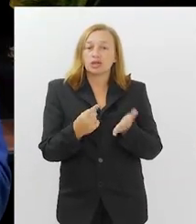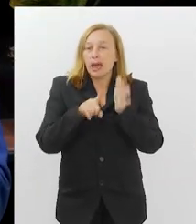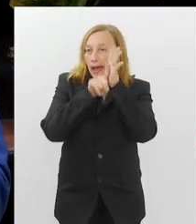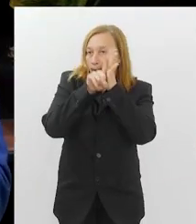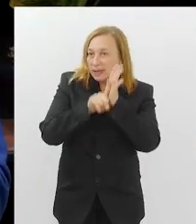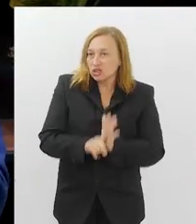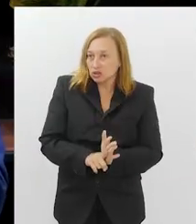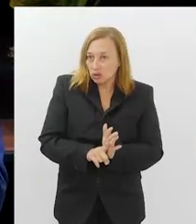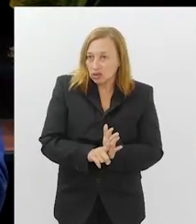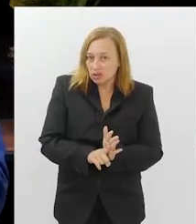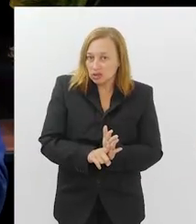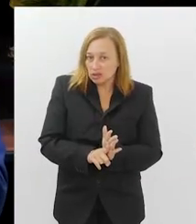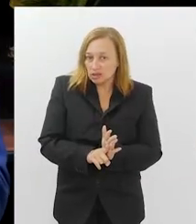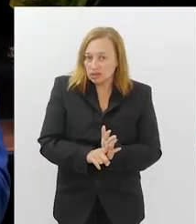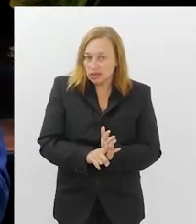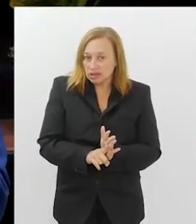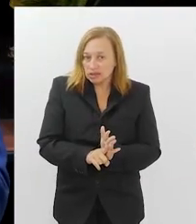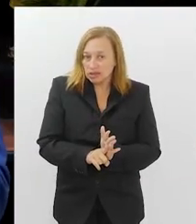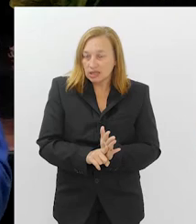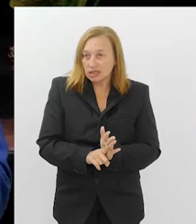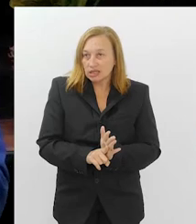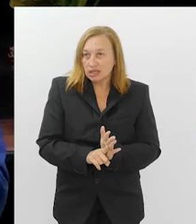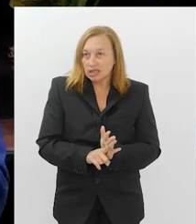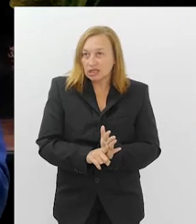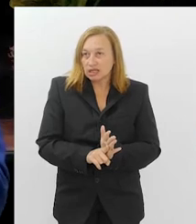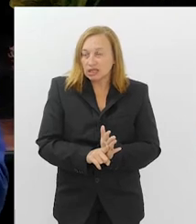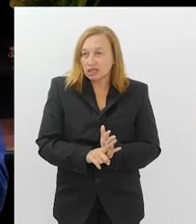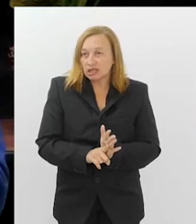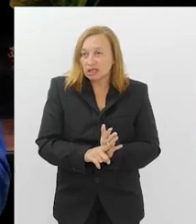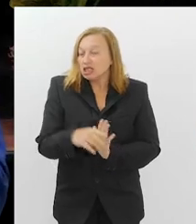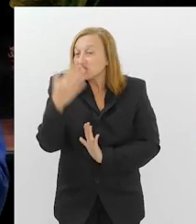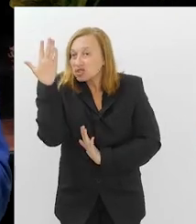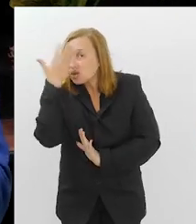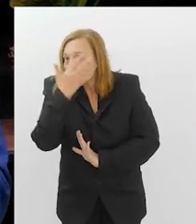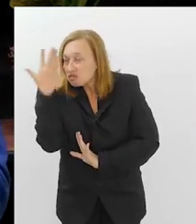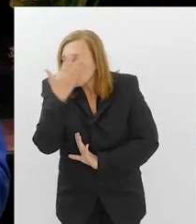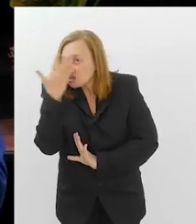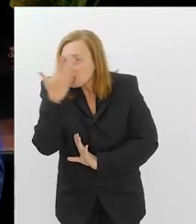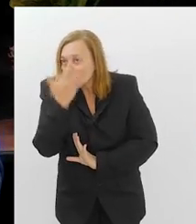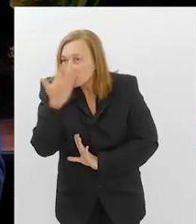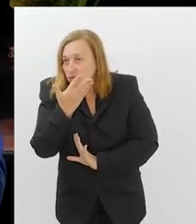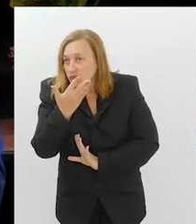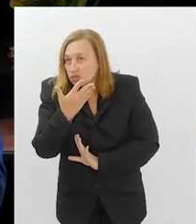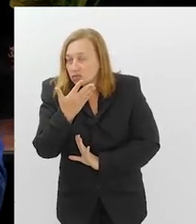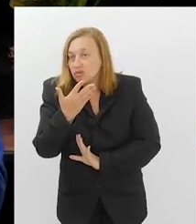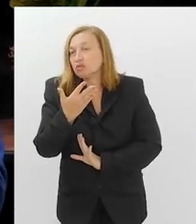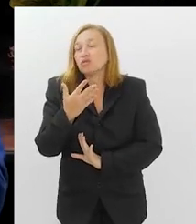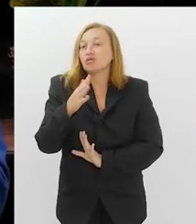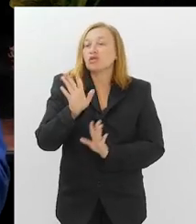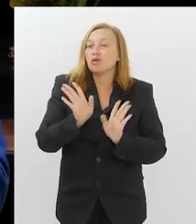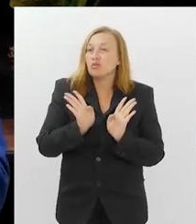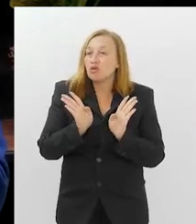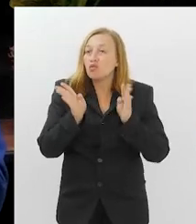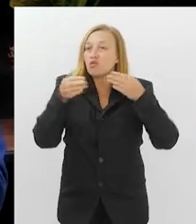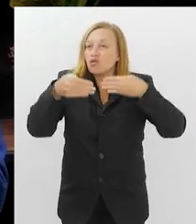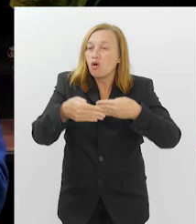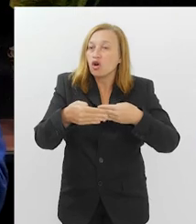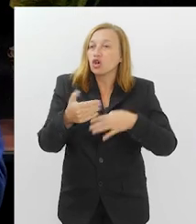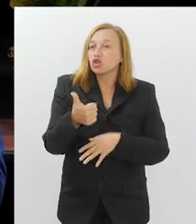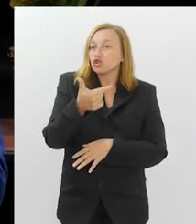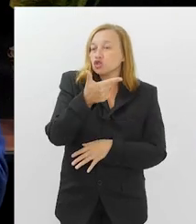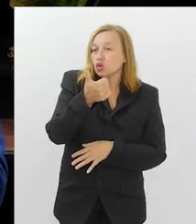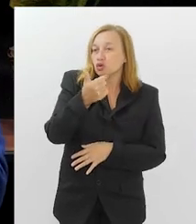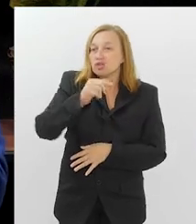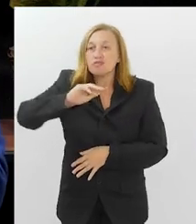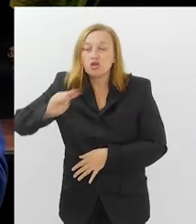a pesquisa Visível e Invisível, desenvolvida em 2022 pelo Fórum Brasileiro de Segurança Pública,